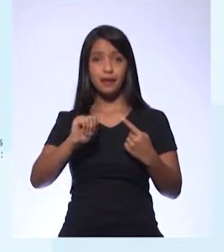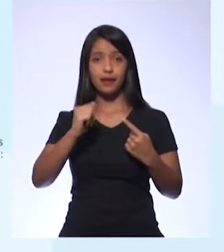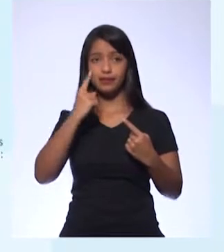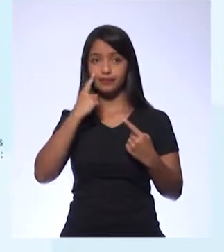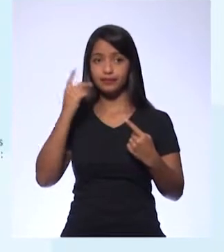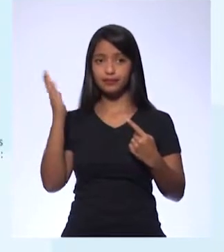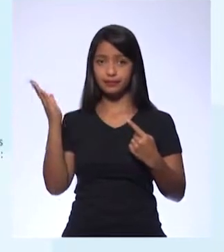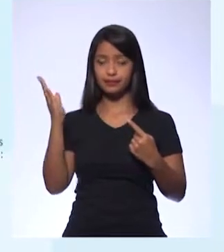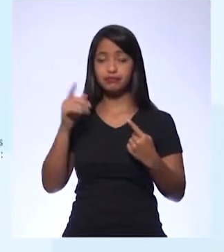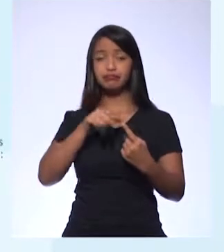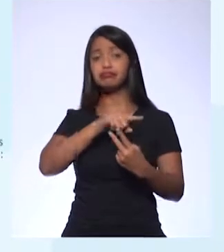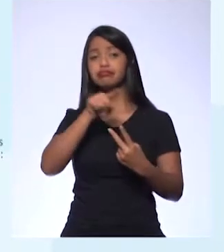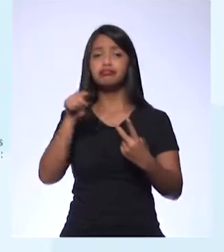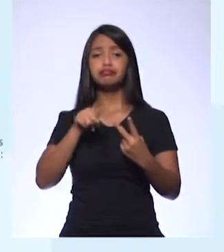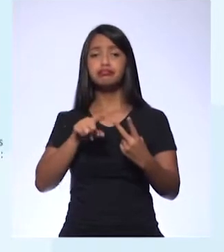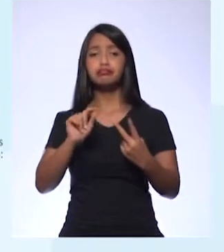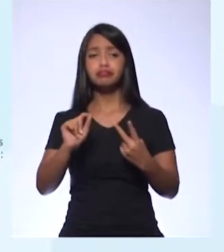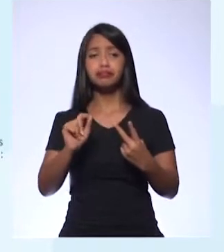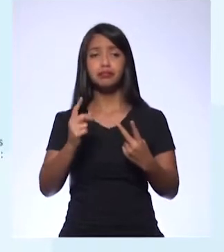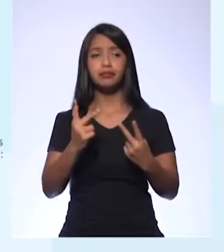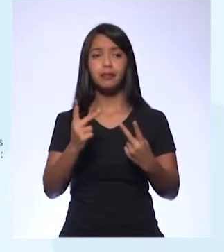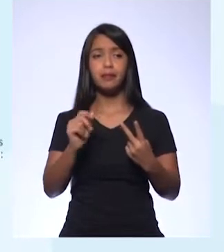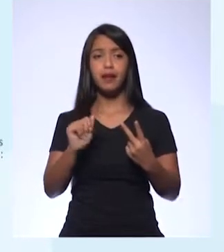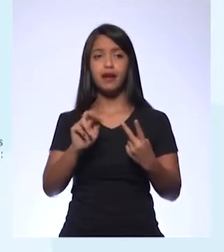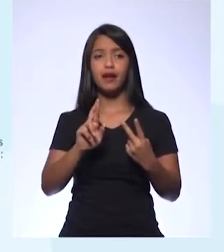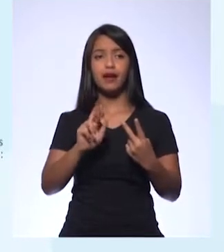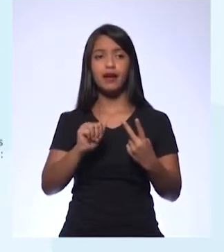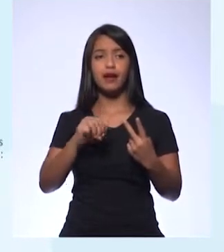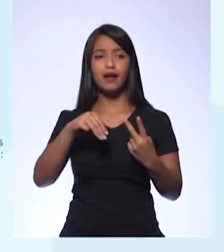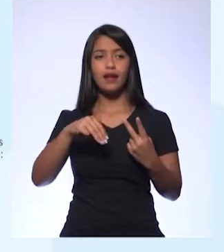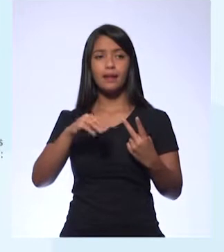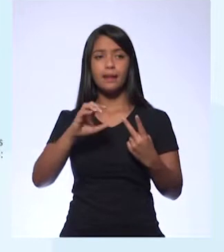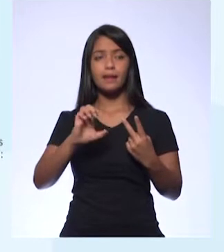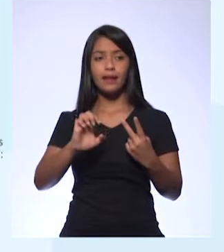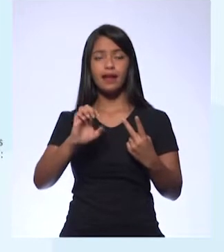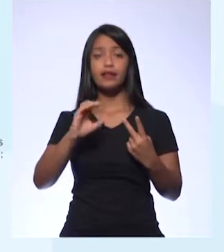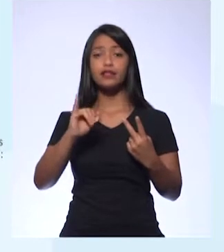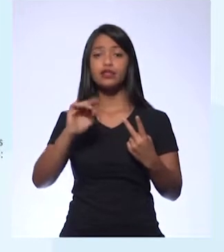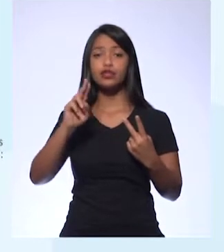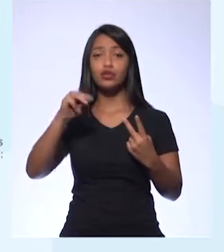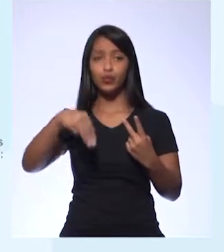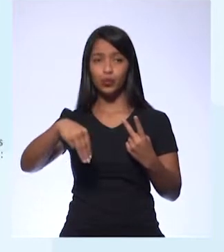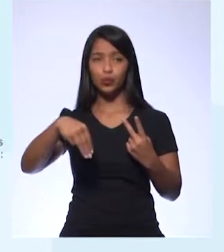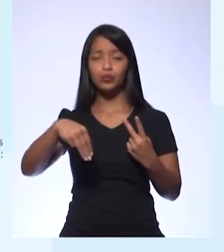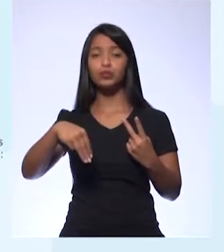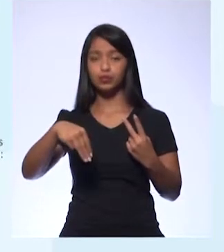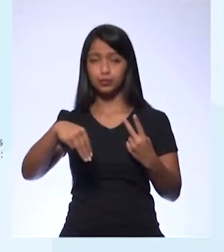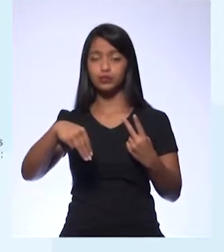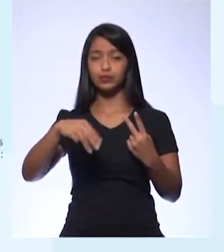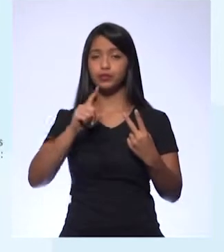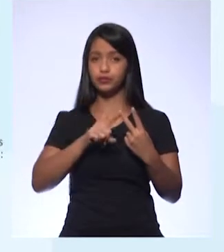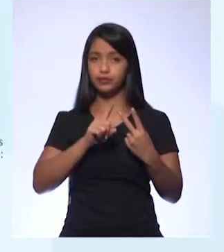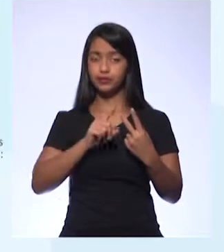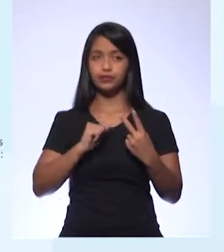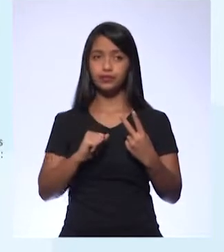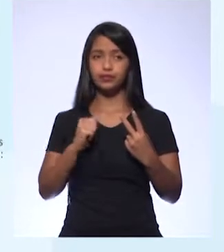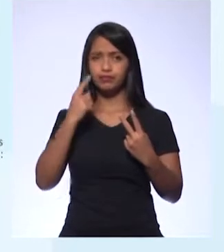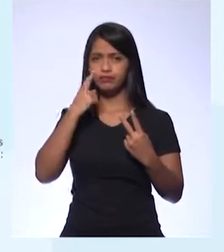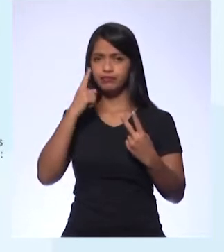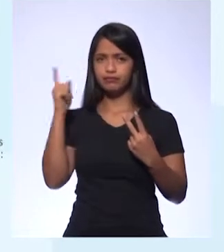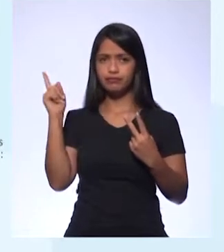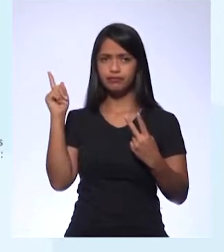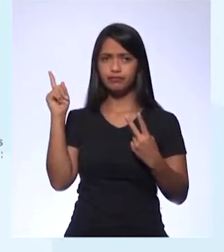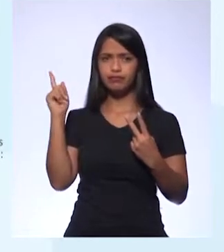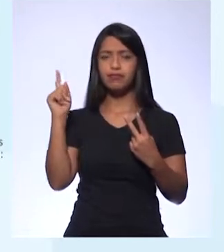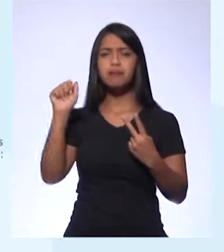bom? Depois você vai ter o Paramecium, né? Que ele é um ciliado, tá? Ou seja, se você olhar na beirinha